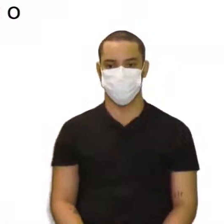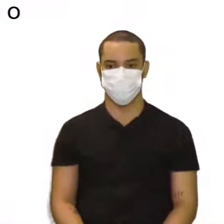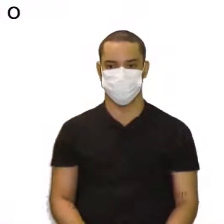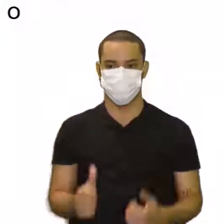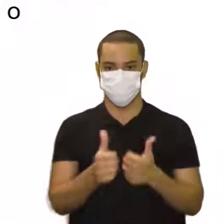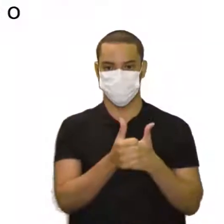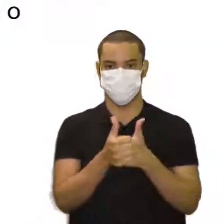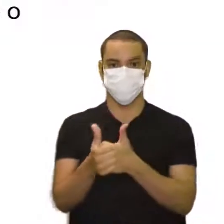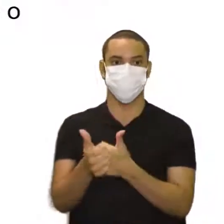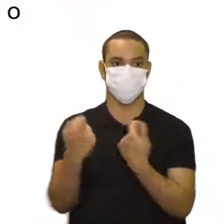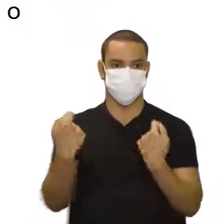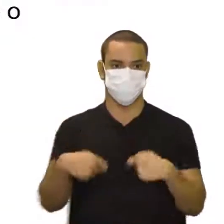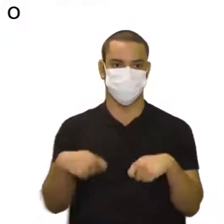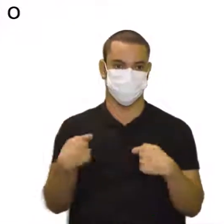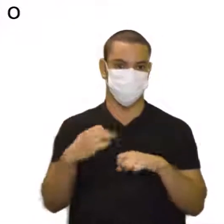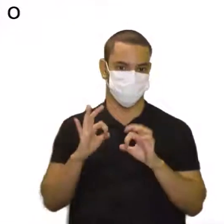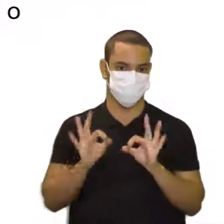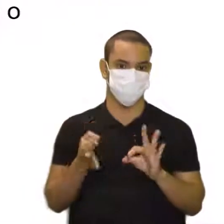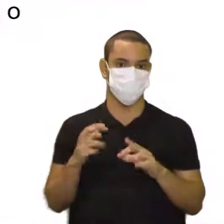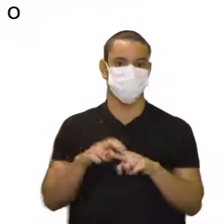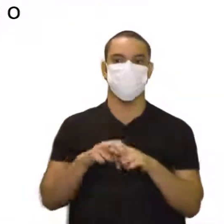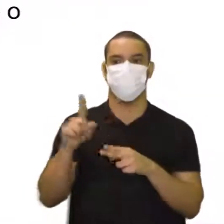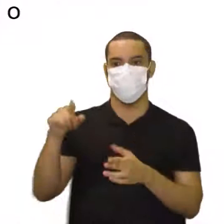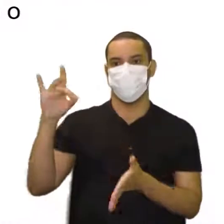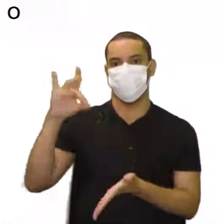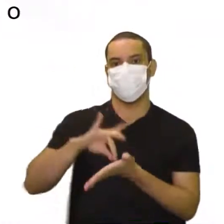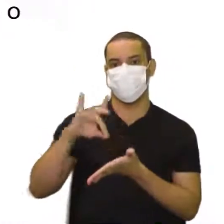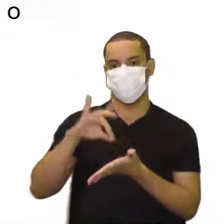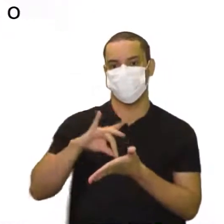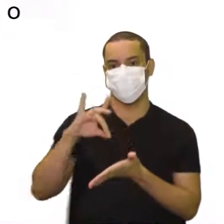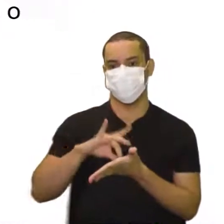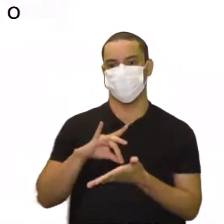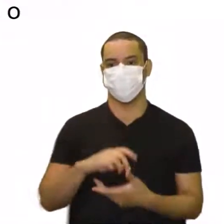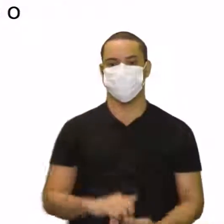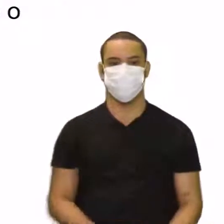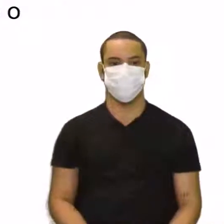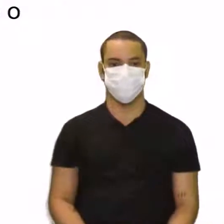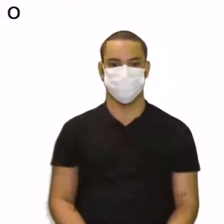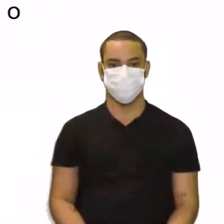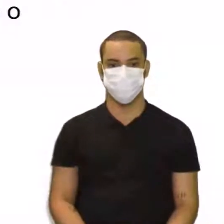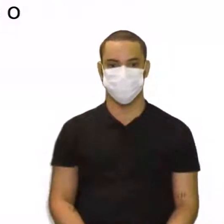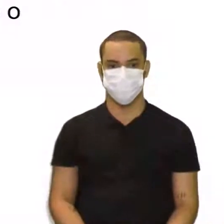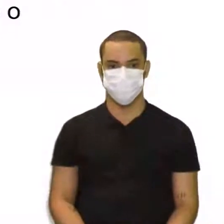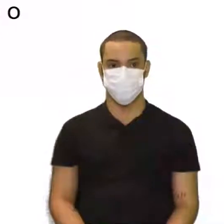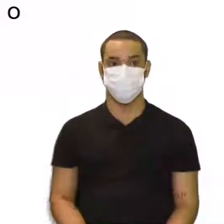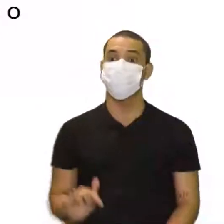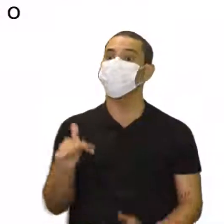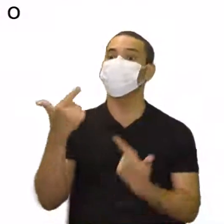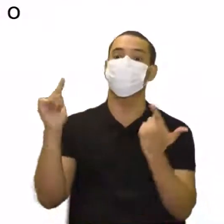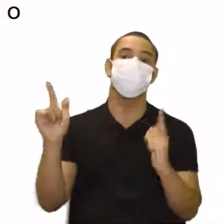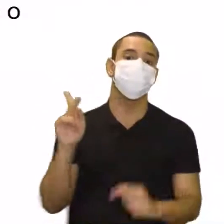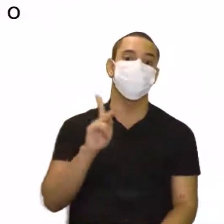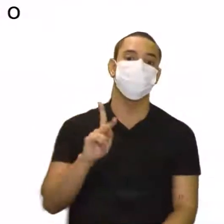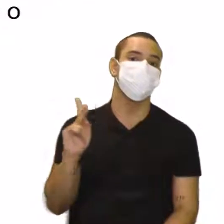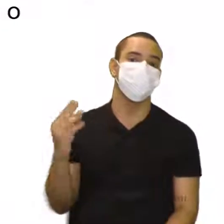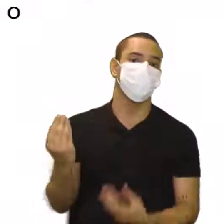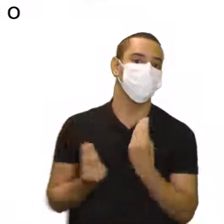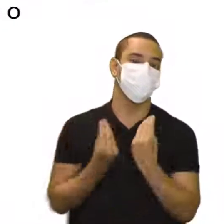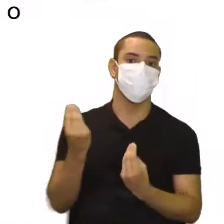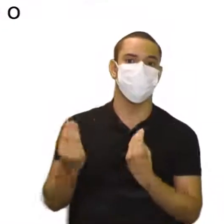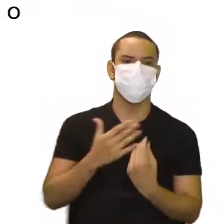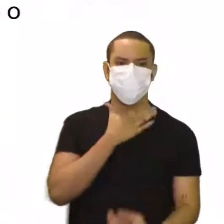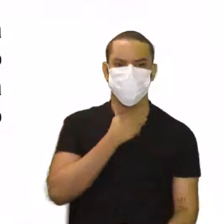conforme o necessário, ok? Ela vai ser verdadeira por causa disso, tá bom? E as outras, professora, como é que você falsas?